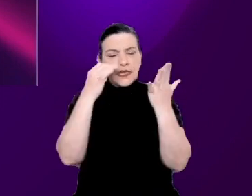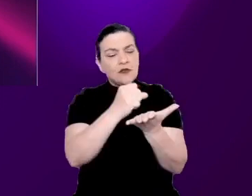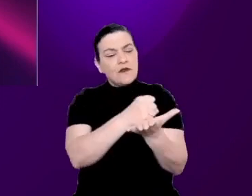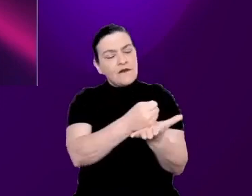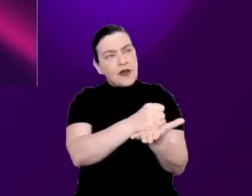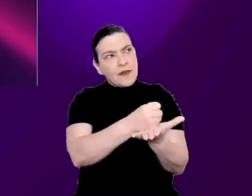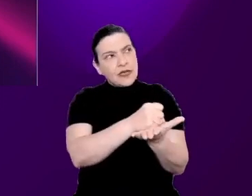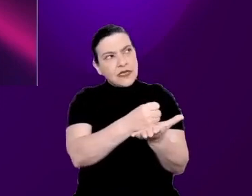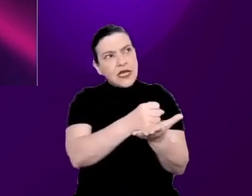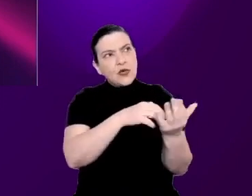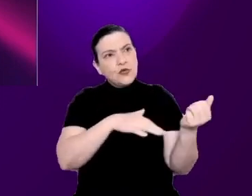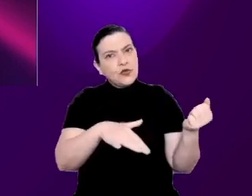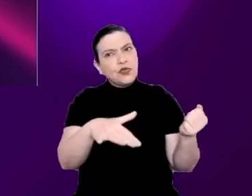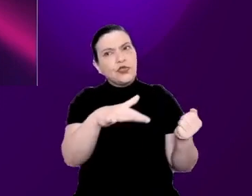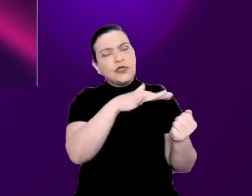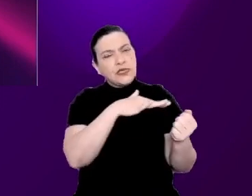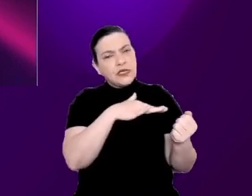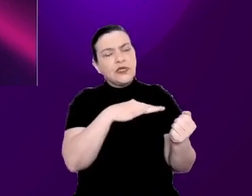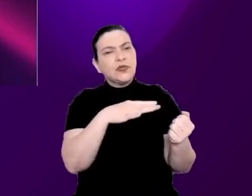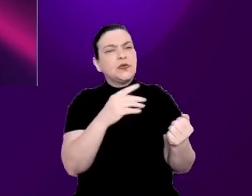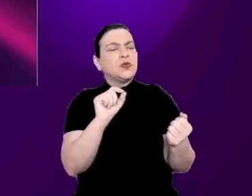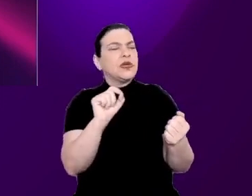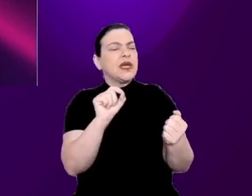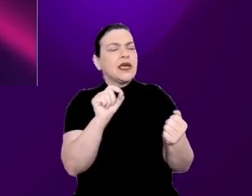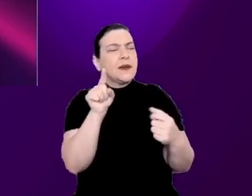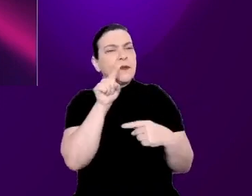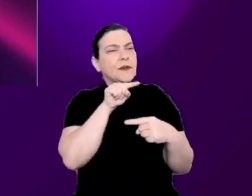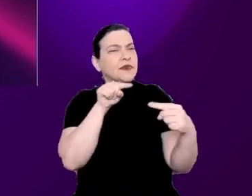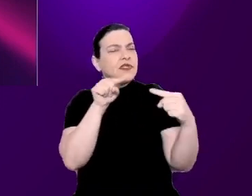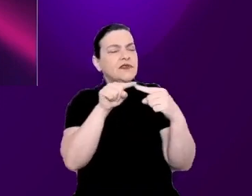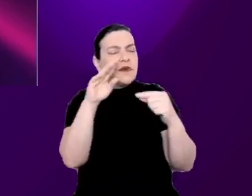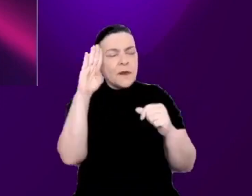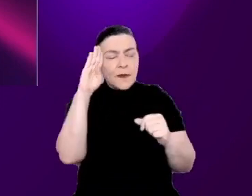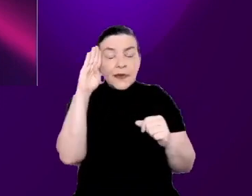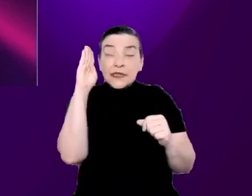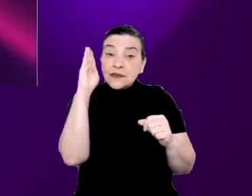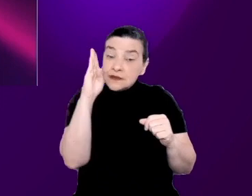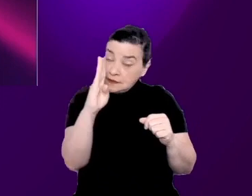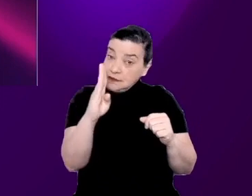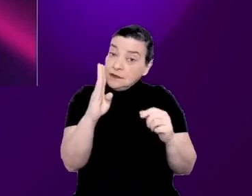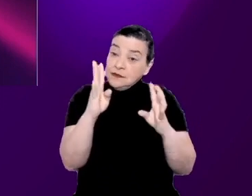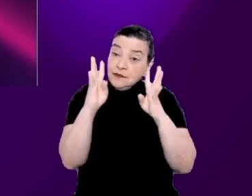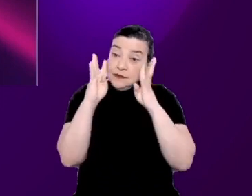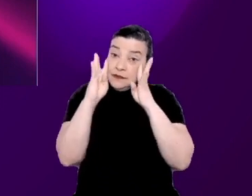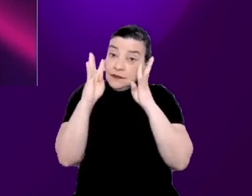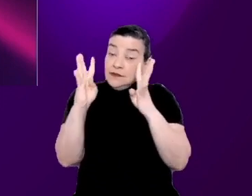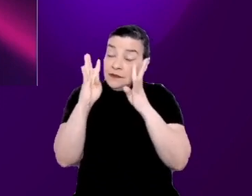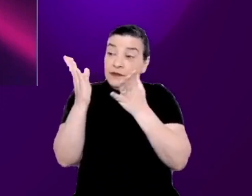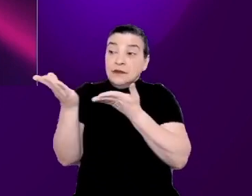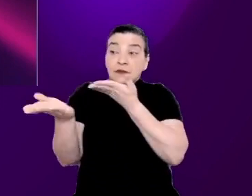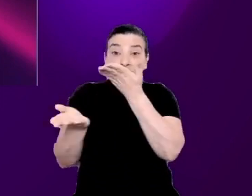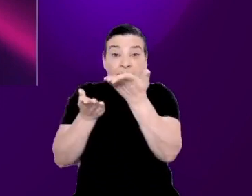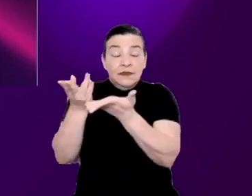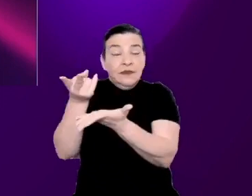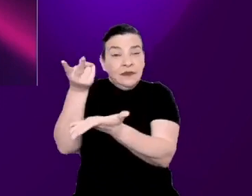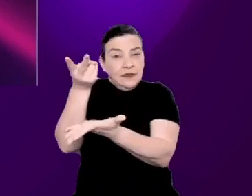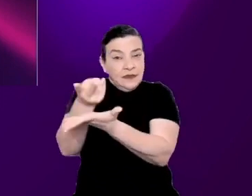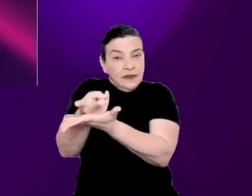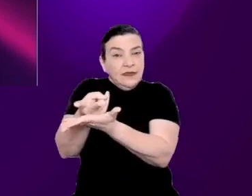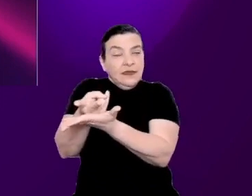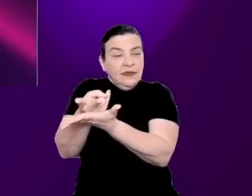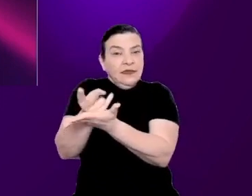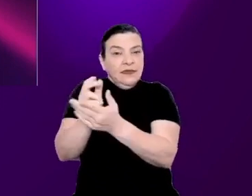clínico, ele tem como prioridade cuidar do paciente, foco no paciente,